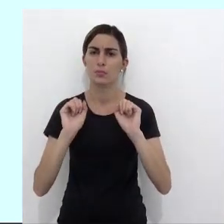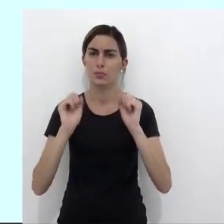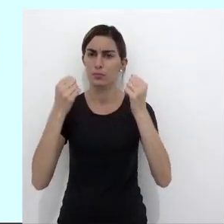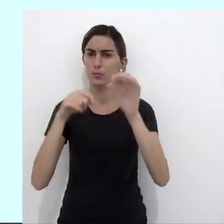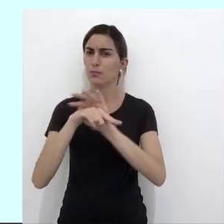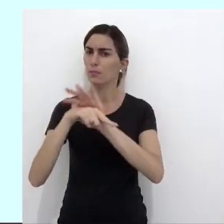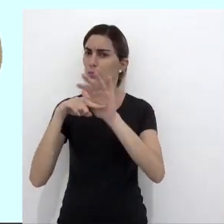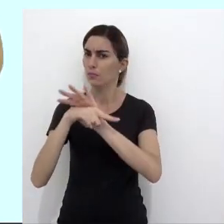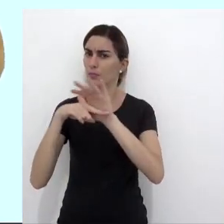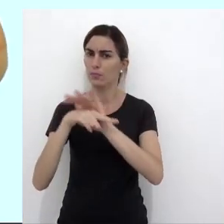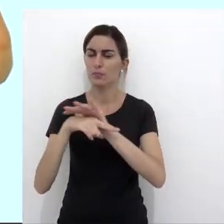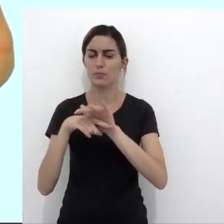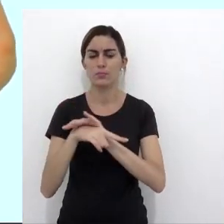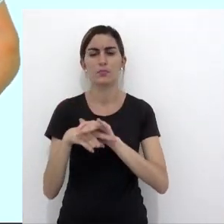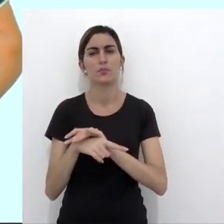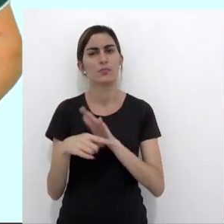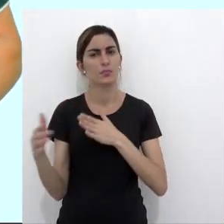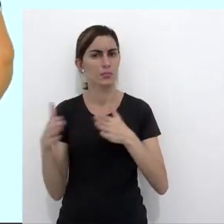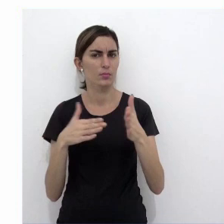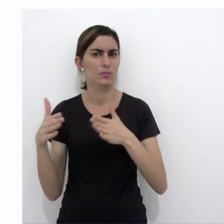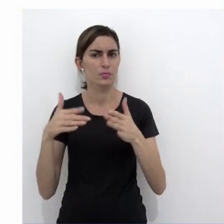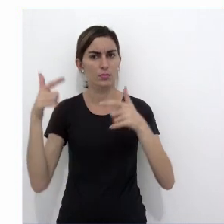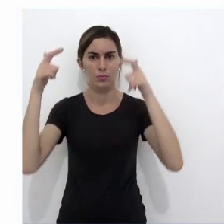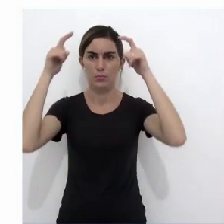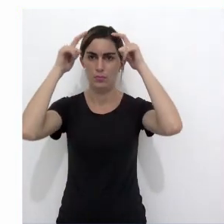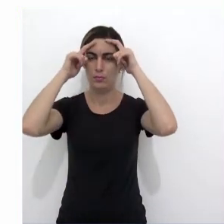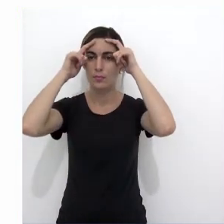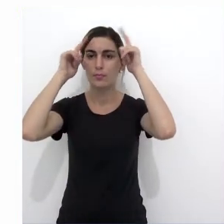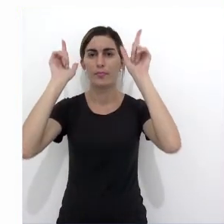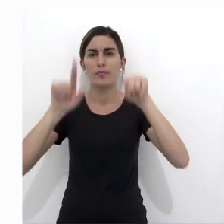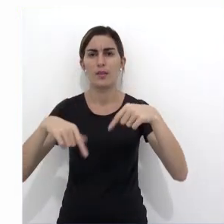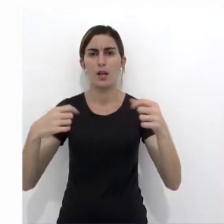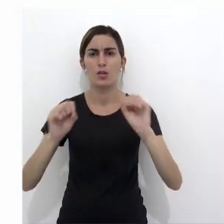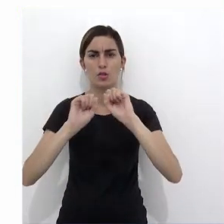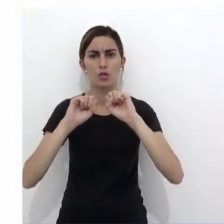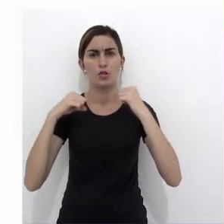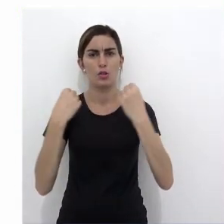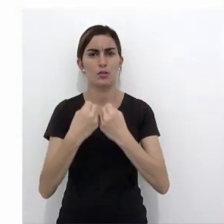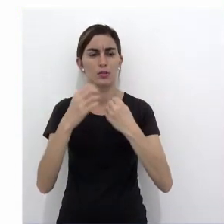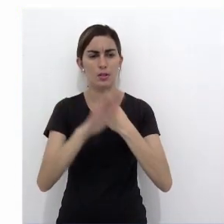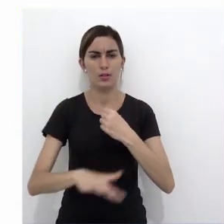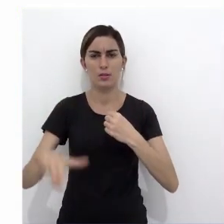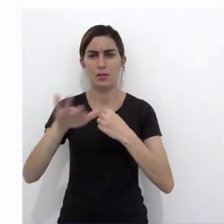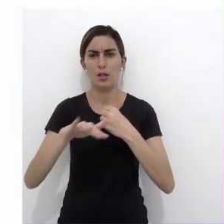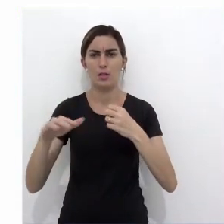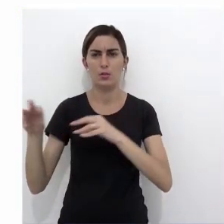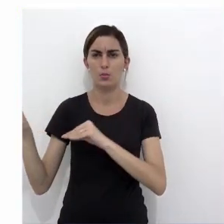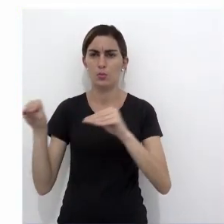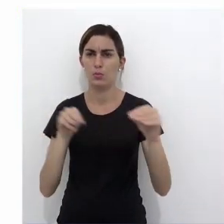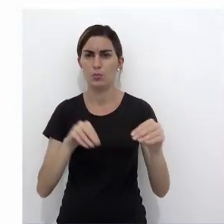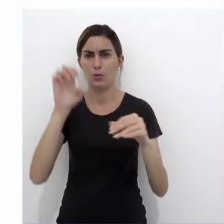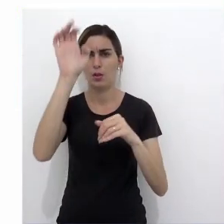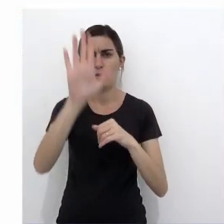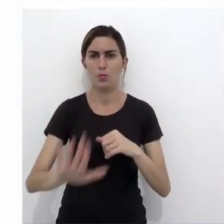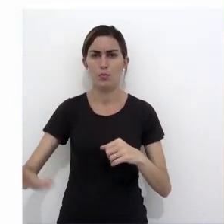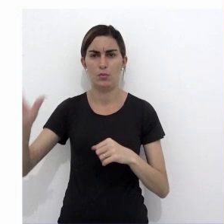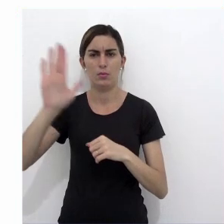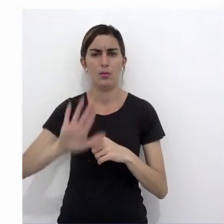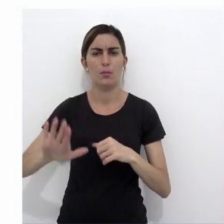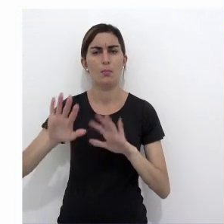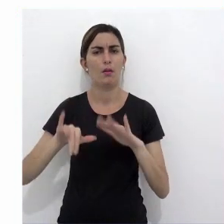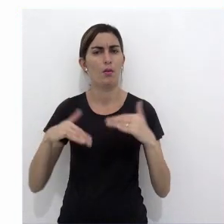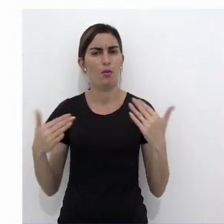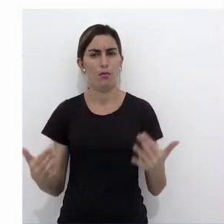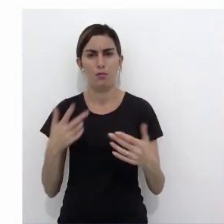analisar durante o Segundo Reinado é a sociedade, com relação à imigração europeia. Ora, eu